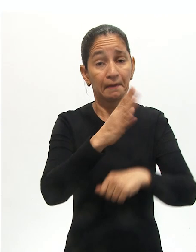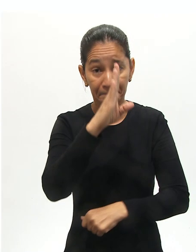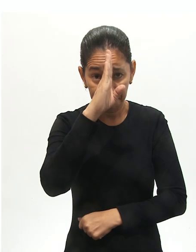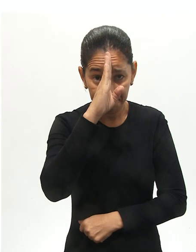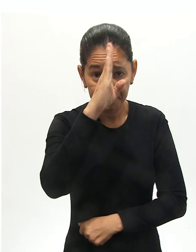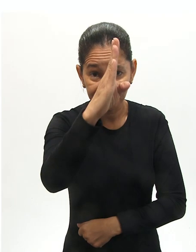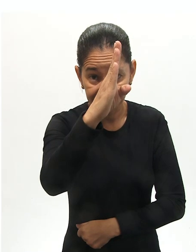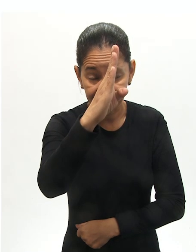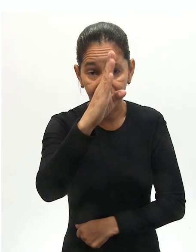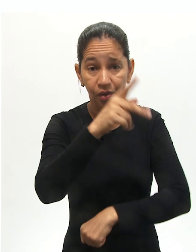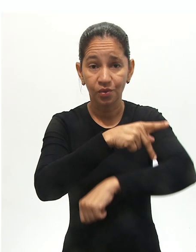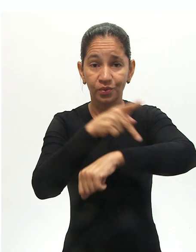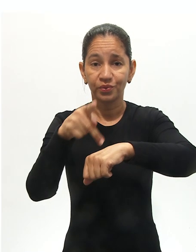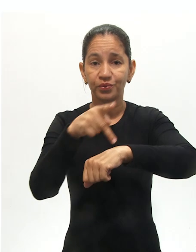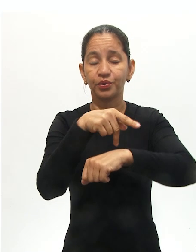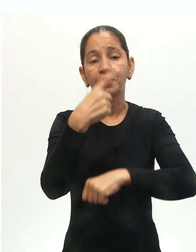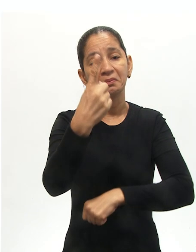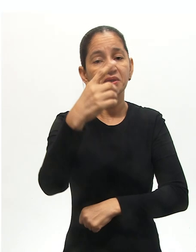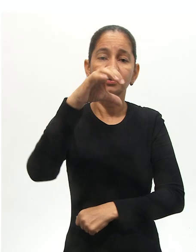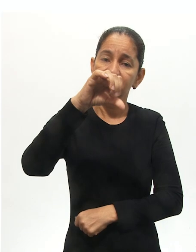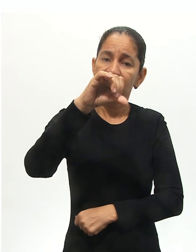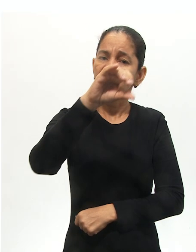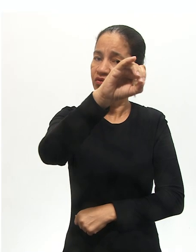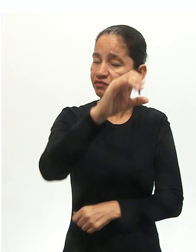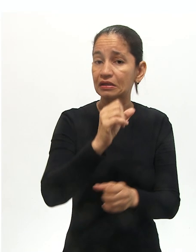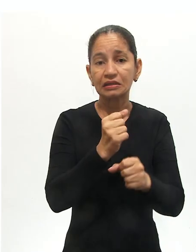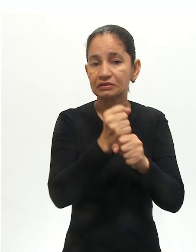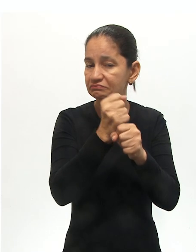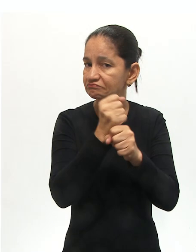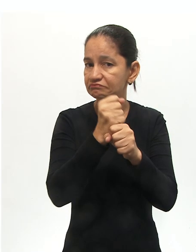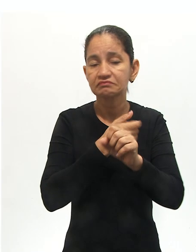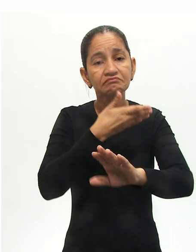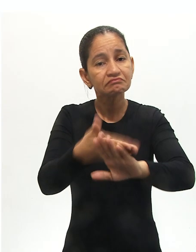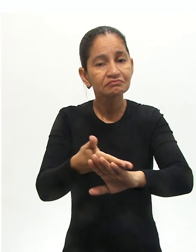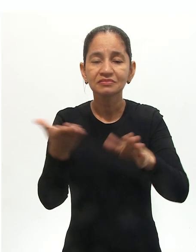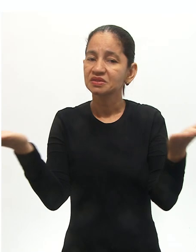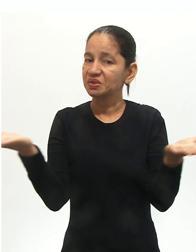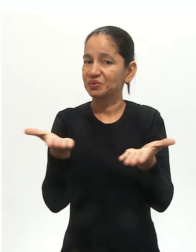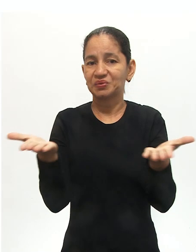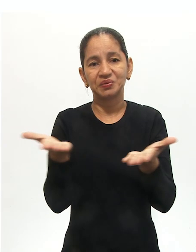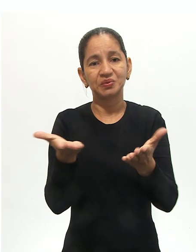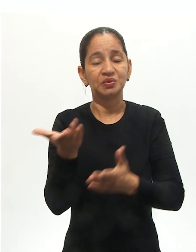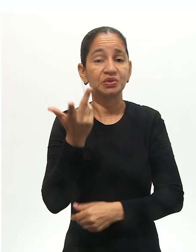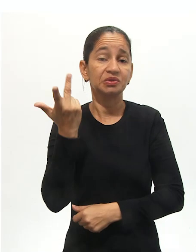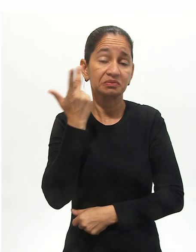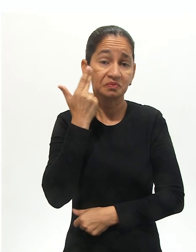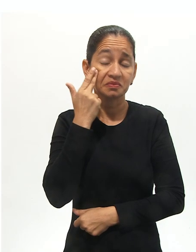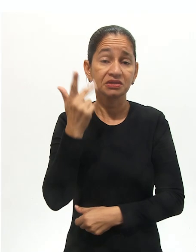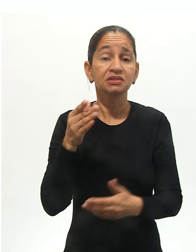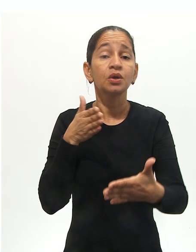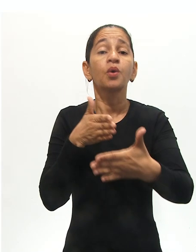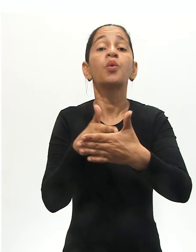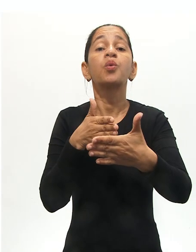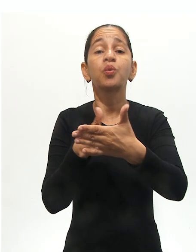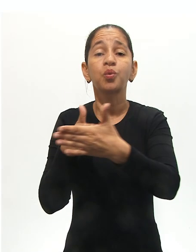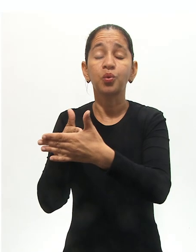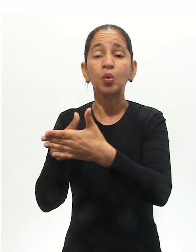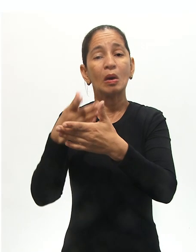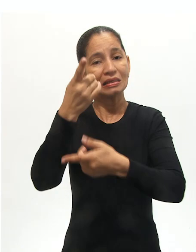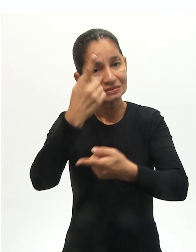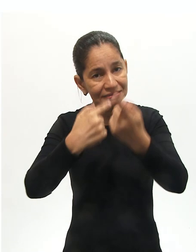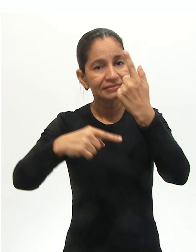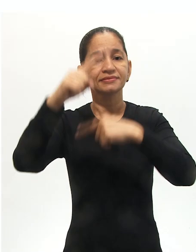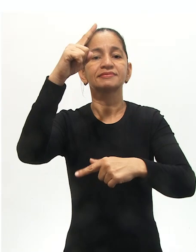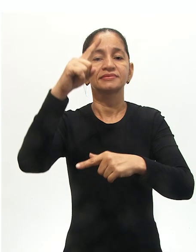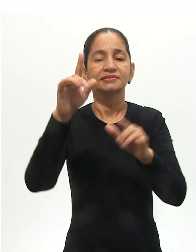se impôs na prática a partir dos anos 90 e continuam predominando até hoje. E o grande